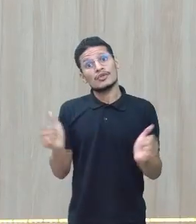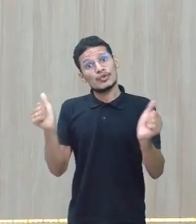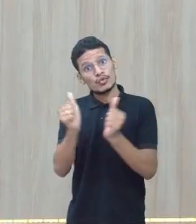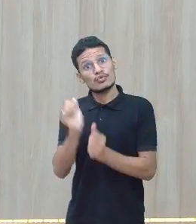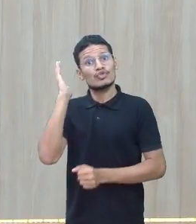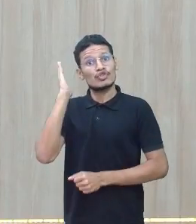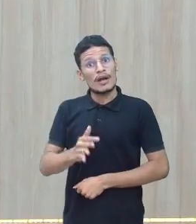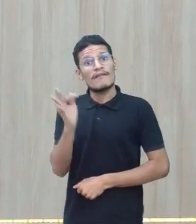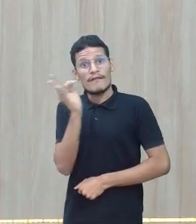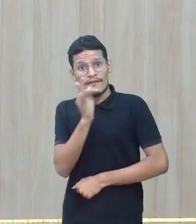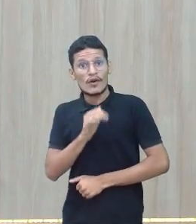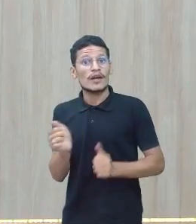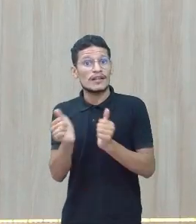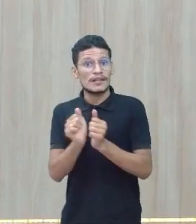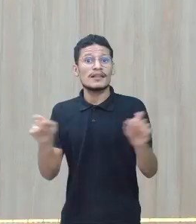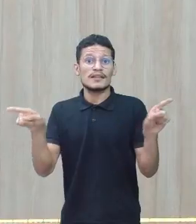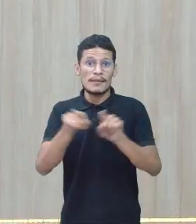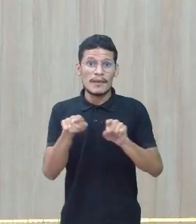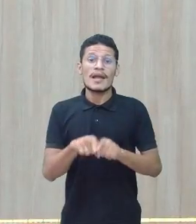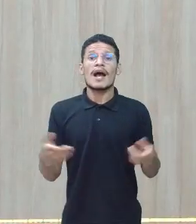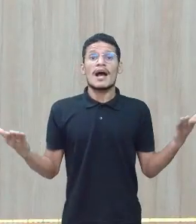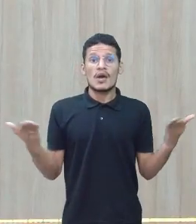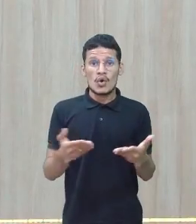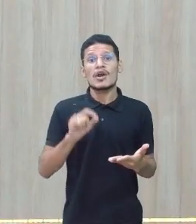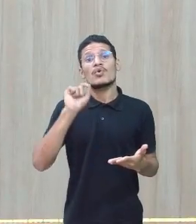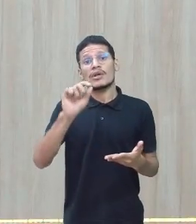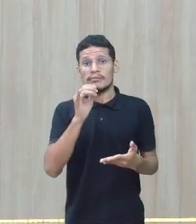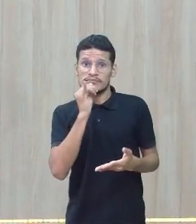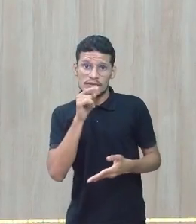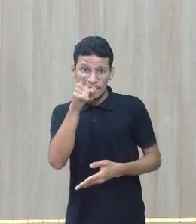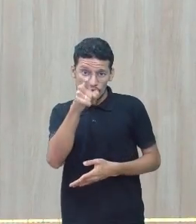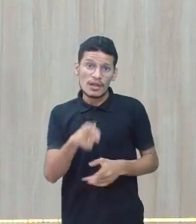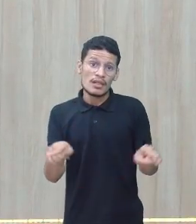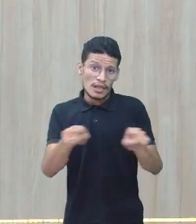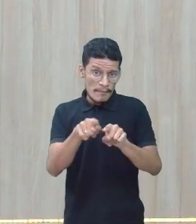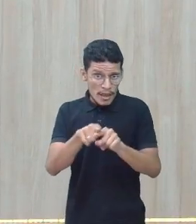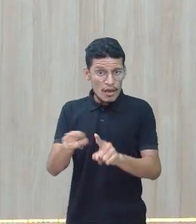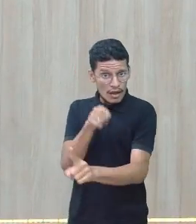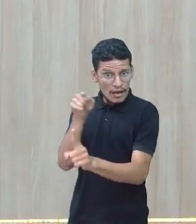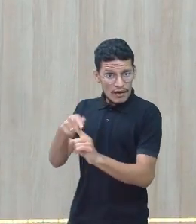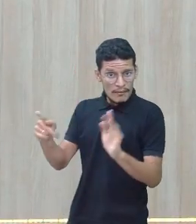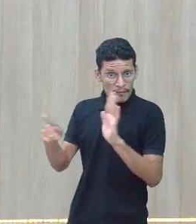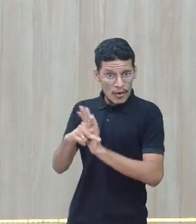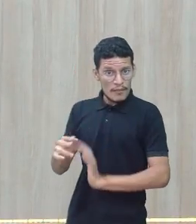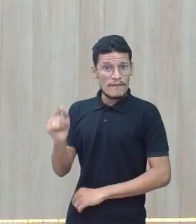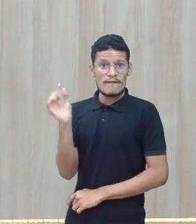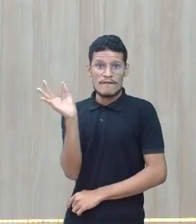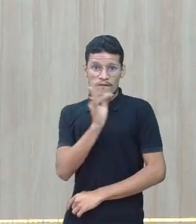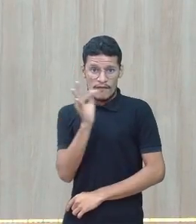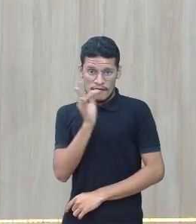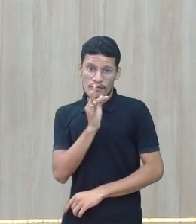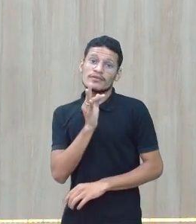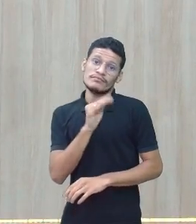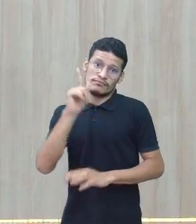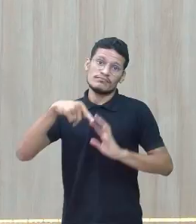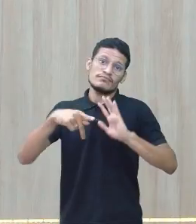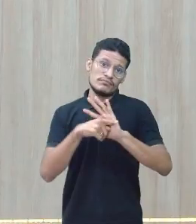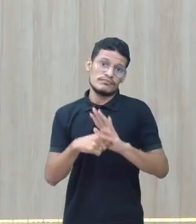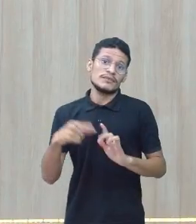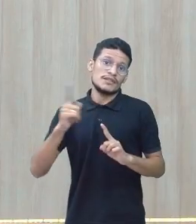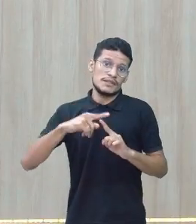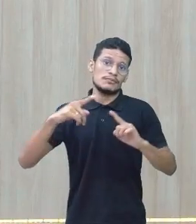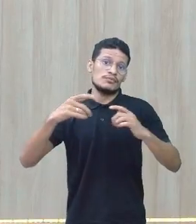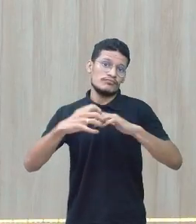ela, fez a fofoca, então pode ser que agora você seja o alvo da fofoca. Então, esse é um mecanismo que afasta